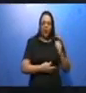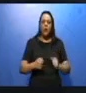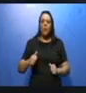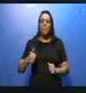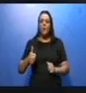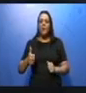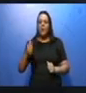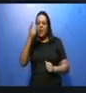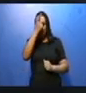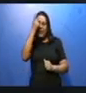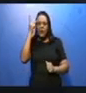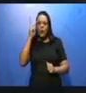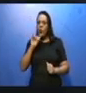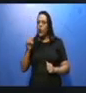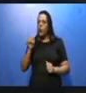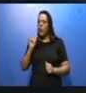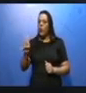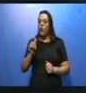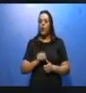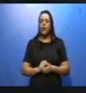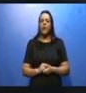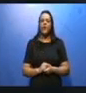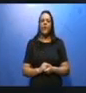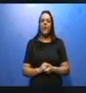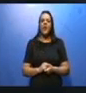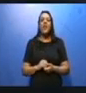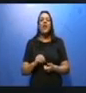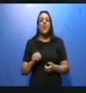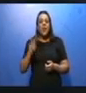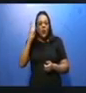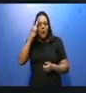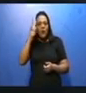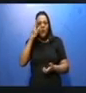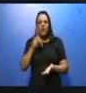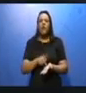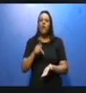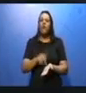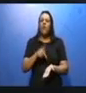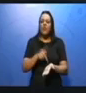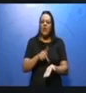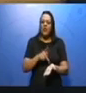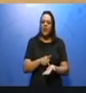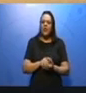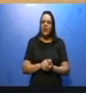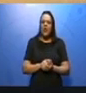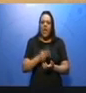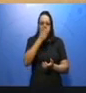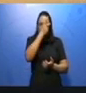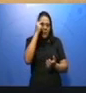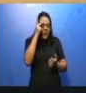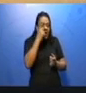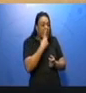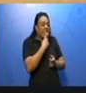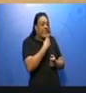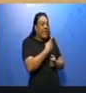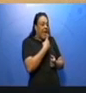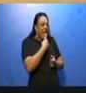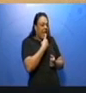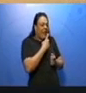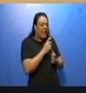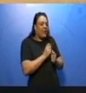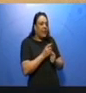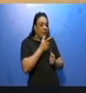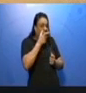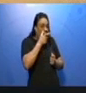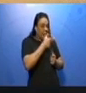ele prende o espectador, ele prende o leitor, justamente com essas técnicas. Então, vamos começar. Então, o